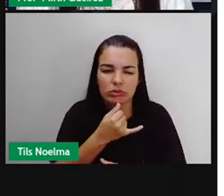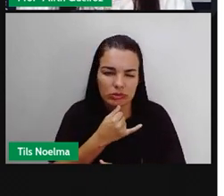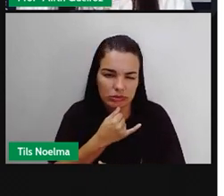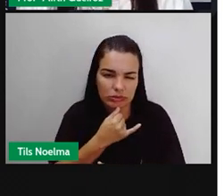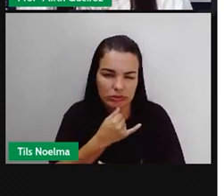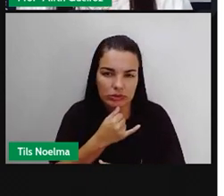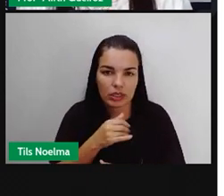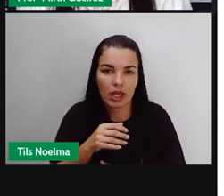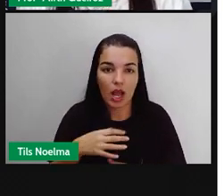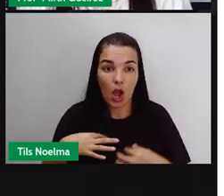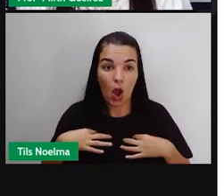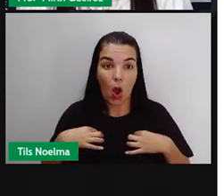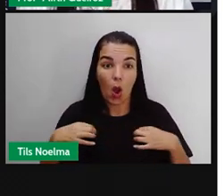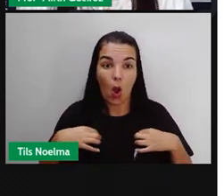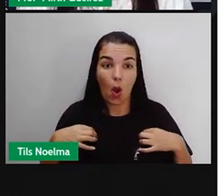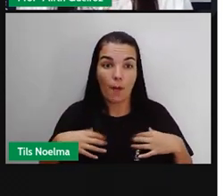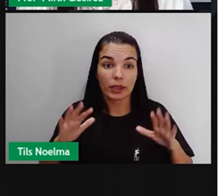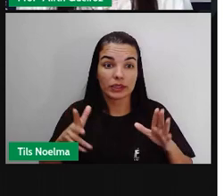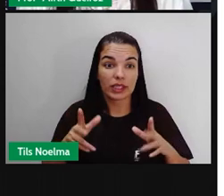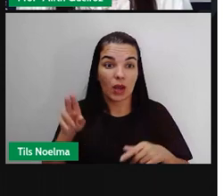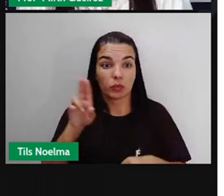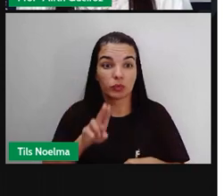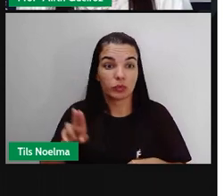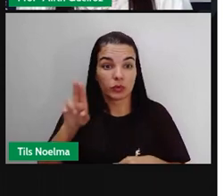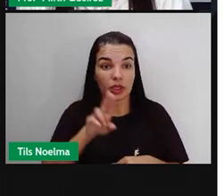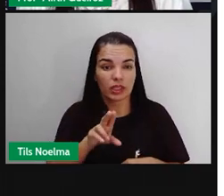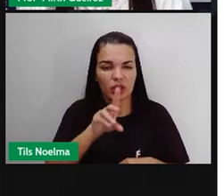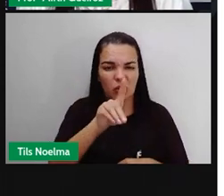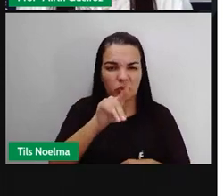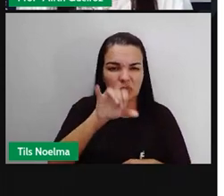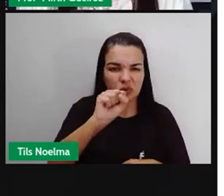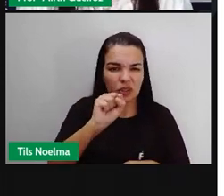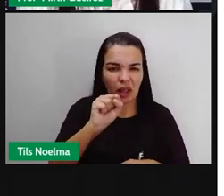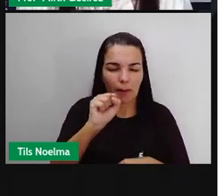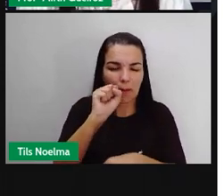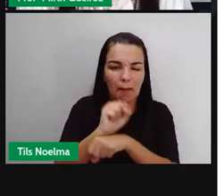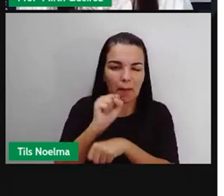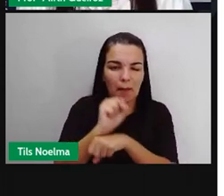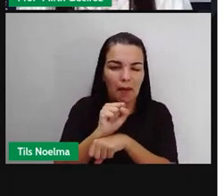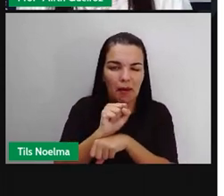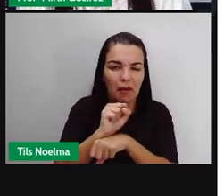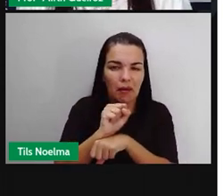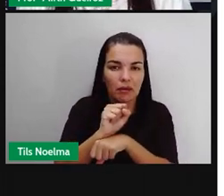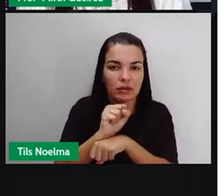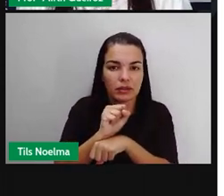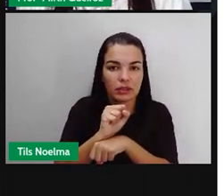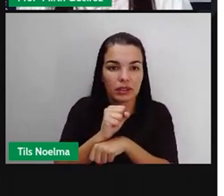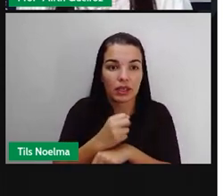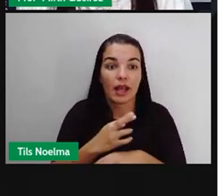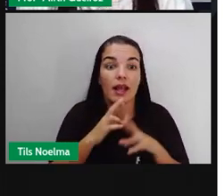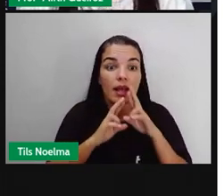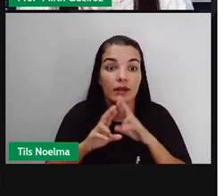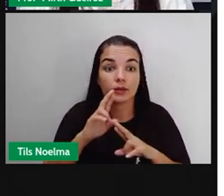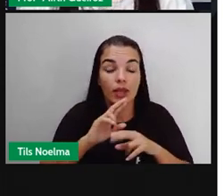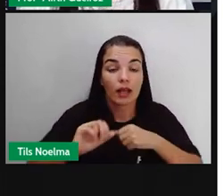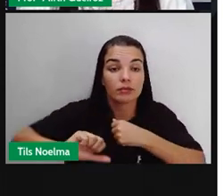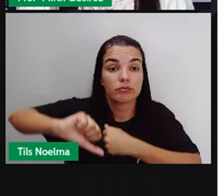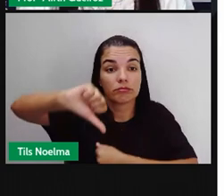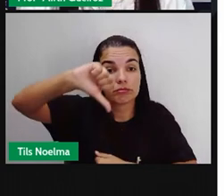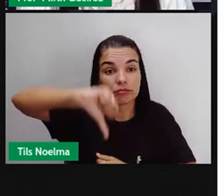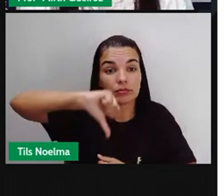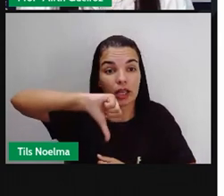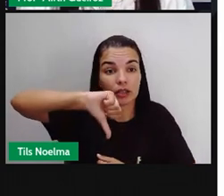Roupas desgastadas. Dia monótono. Resultados negativos. Olha,